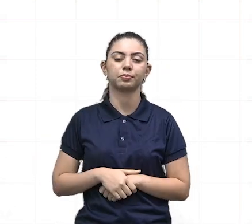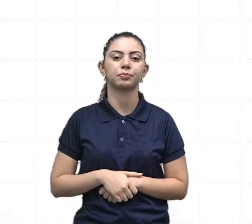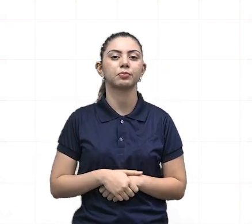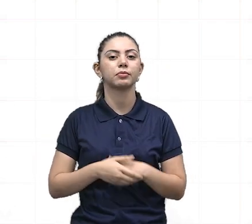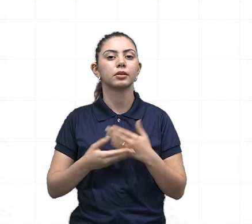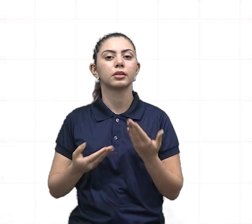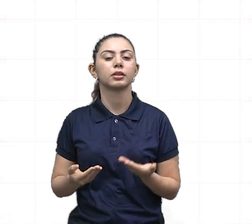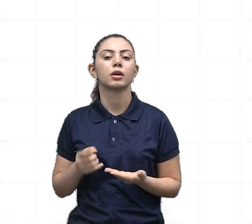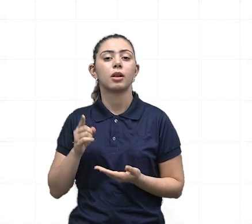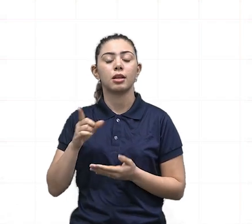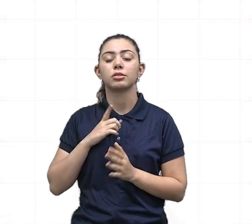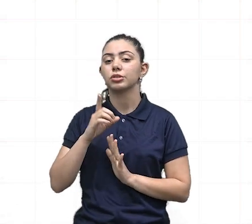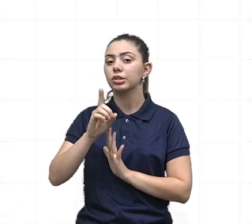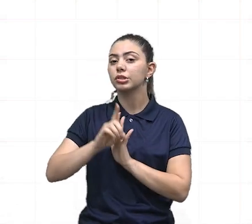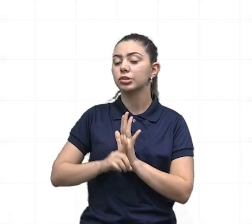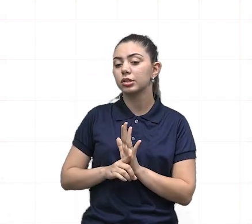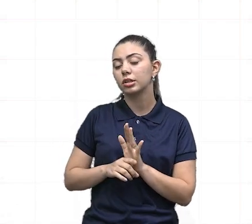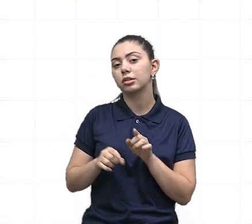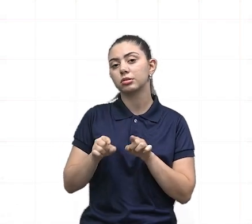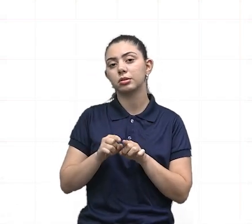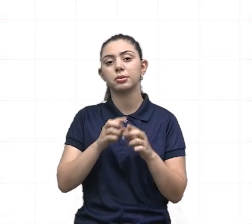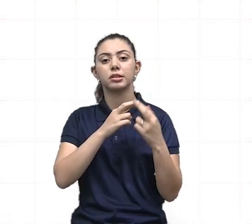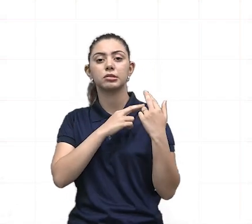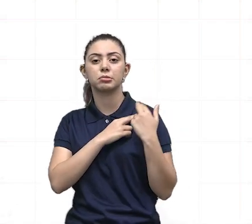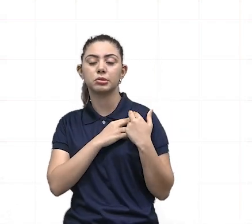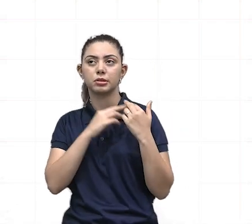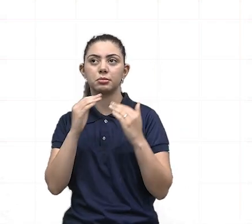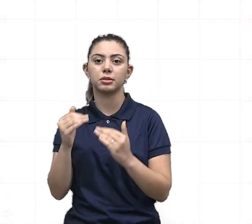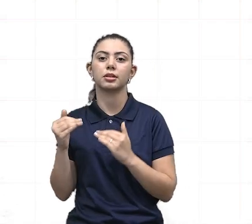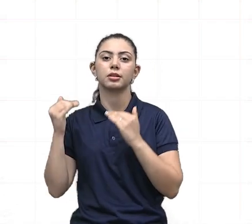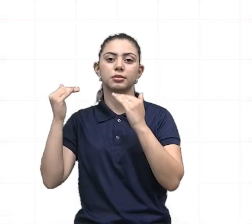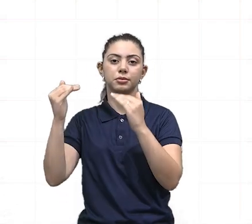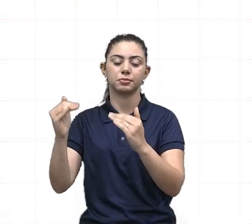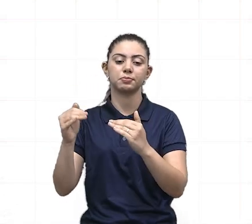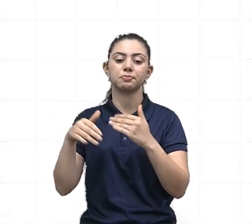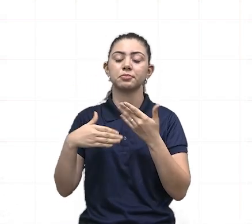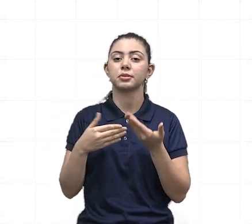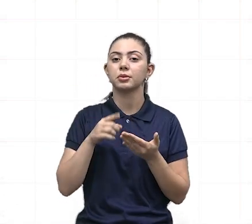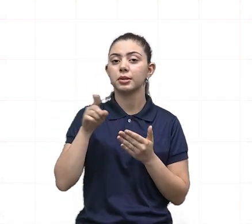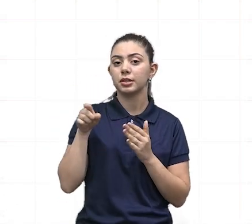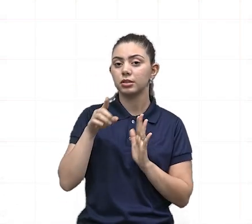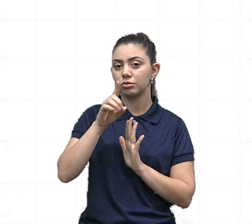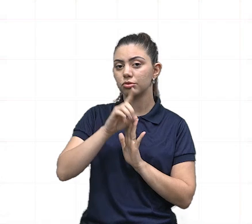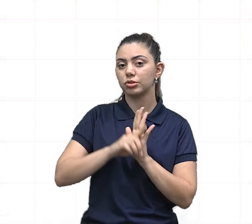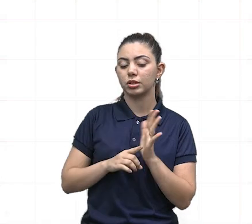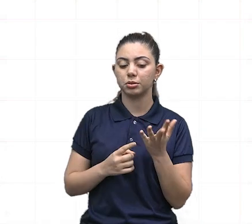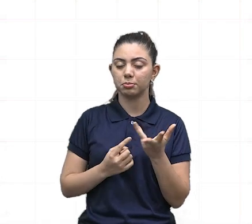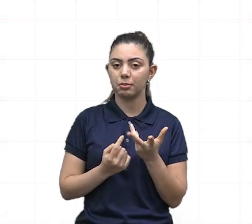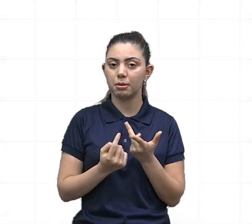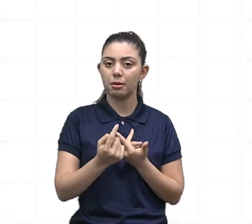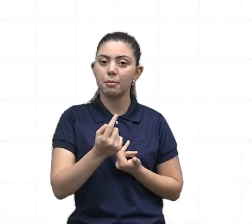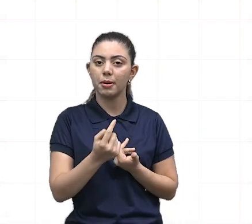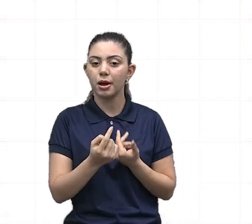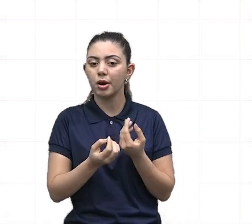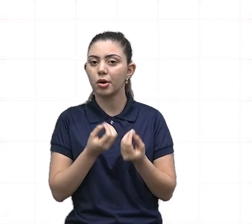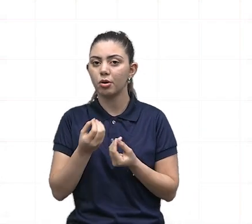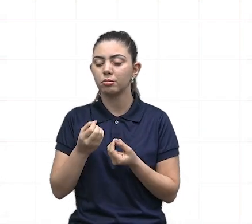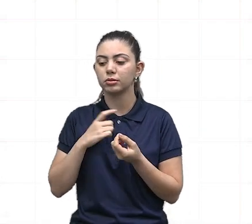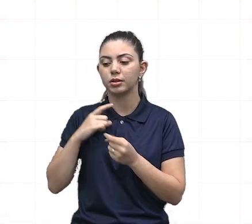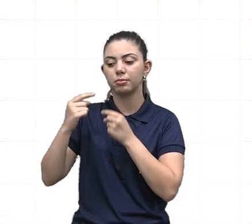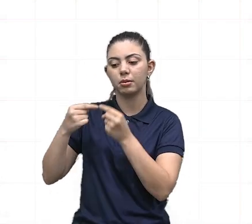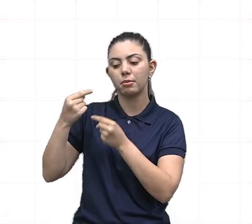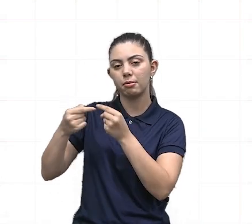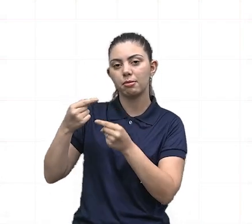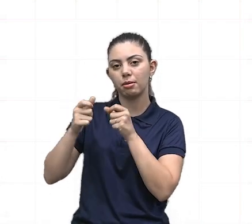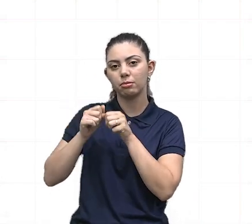tinha direitos e obrigações perante o soberano. Esses direitos e obrigações também eram transmitidos de geração